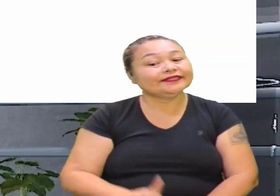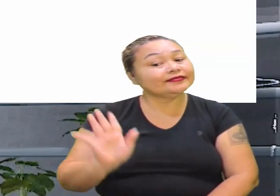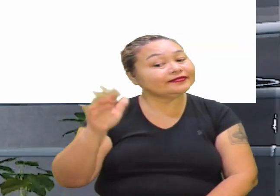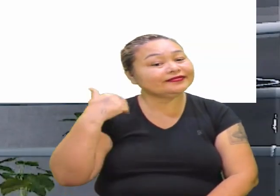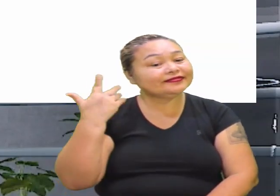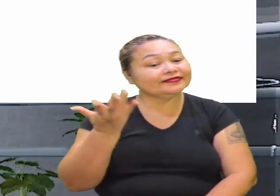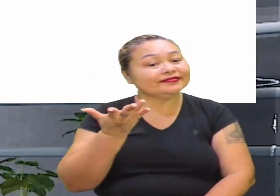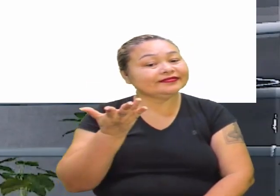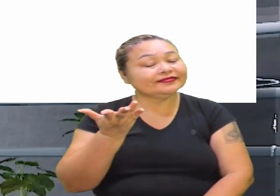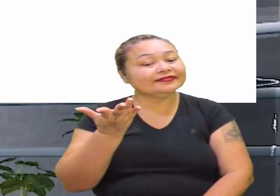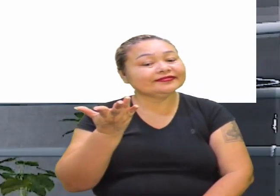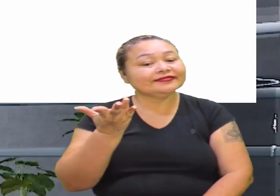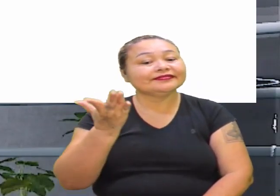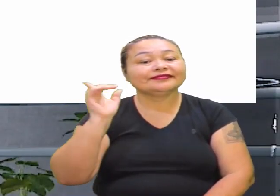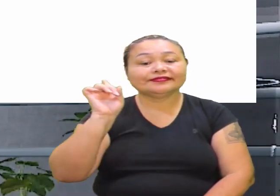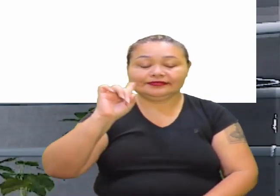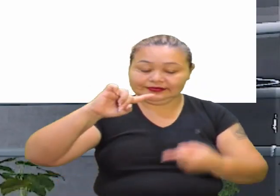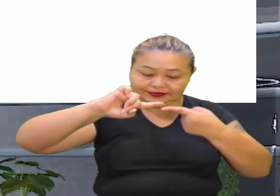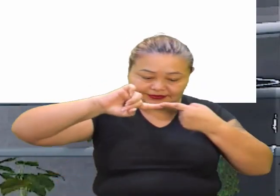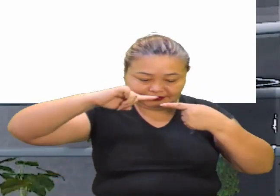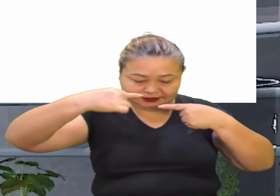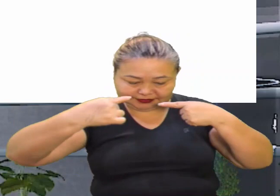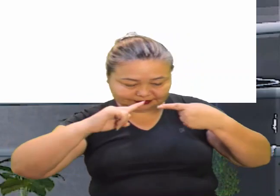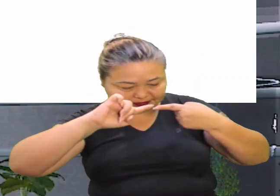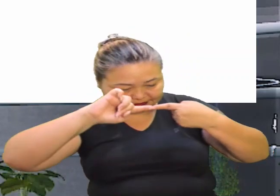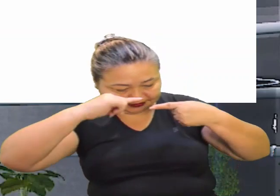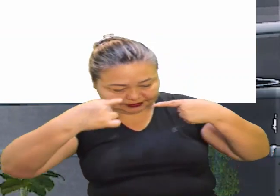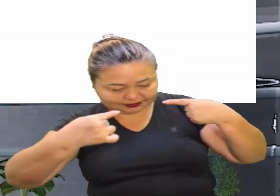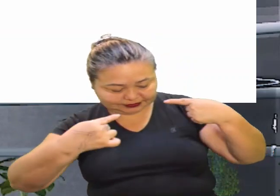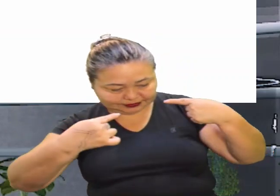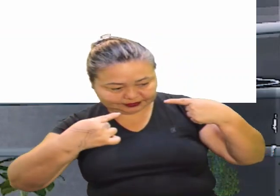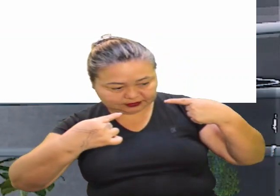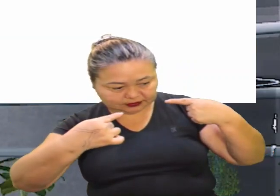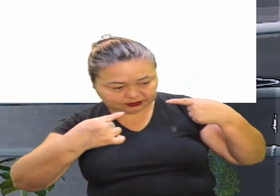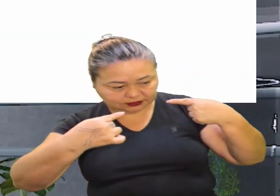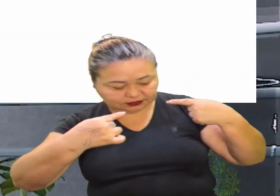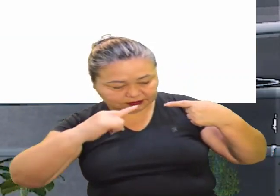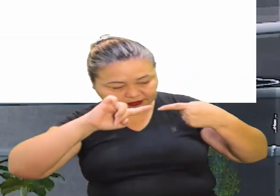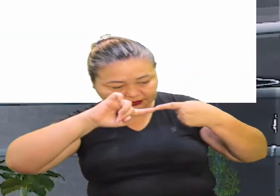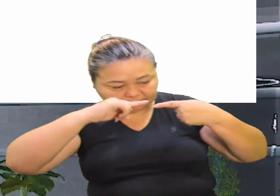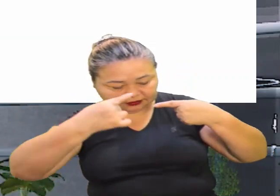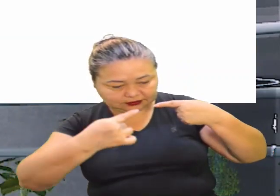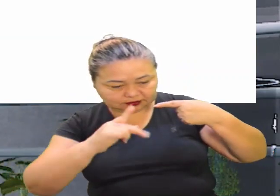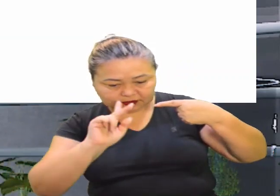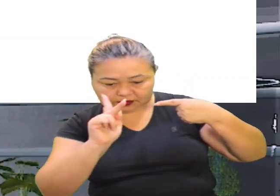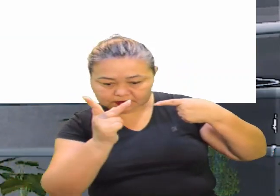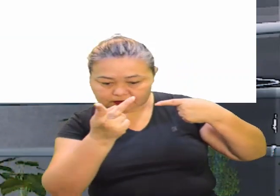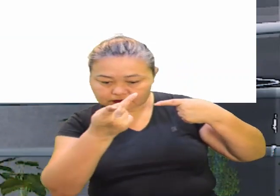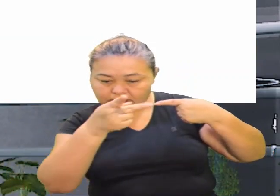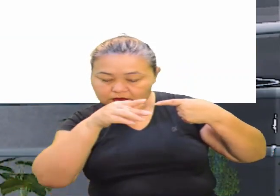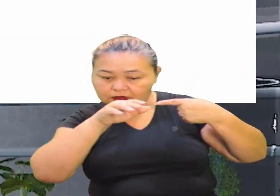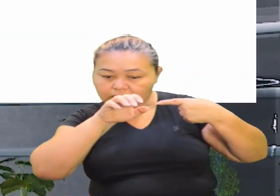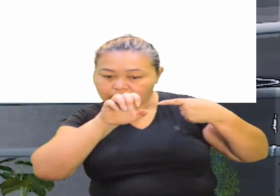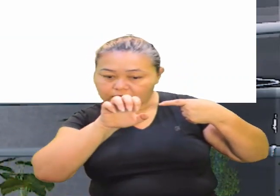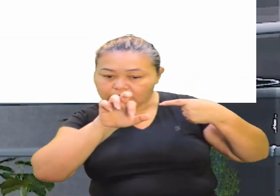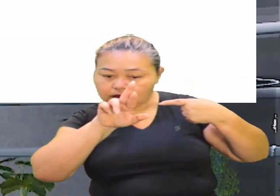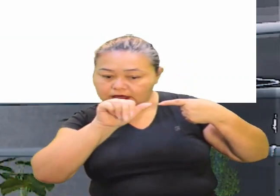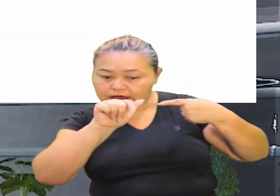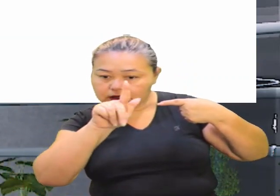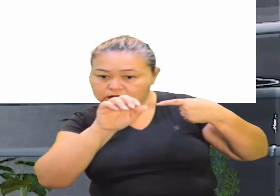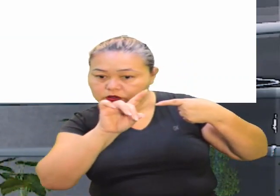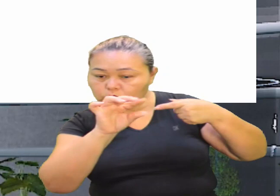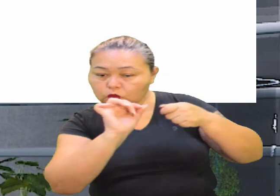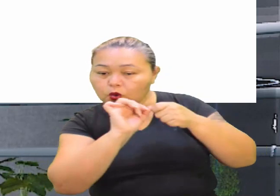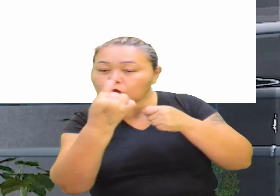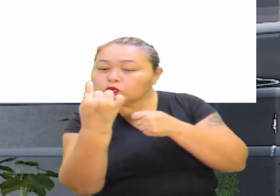Professor, quer dizer que quando esses alelos estão, o que a gente chama heterozigose, um só